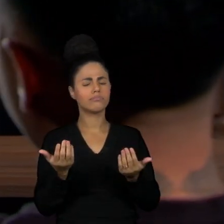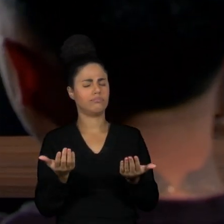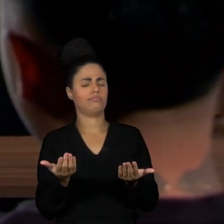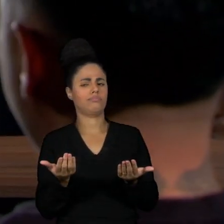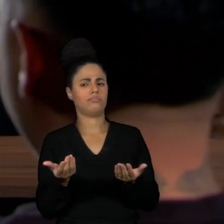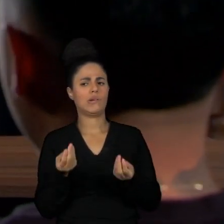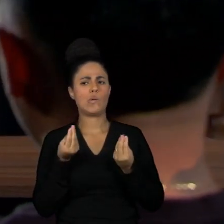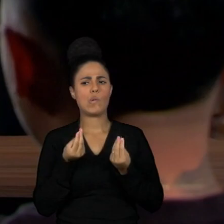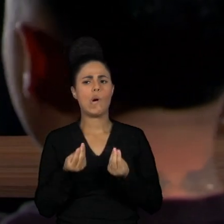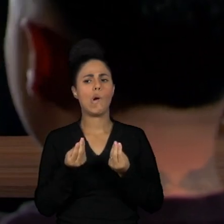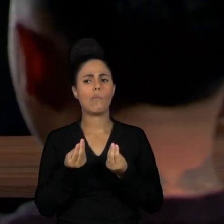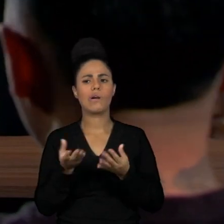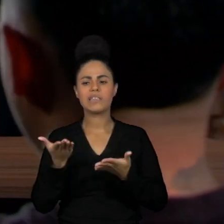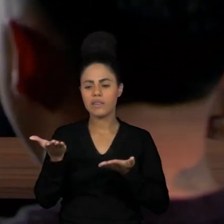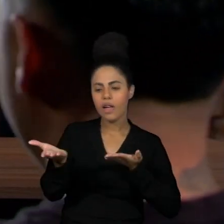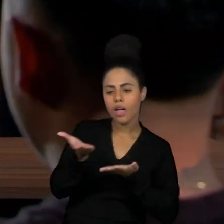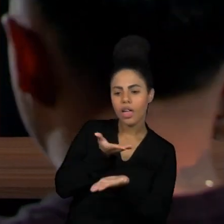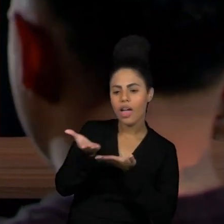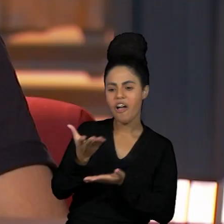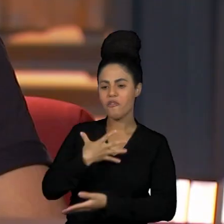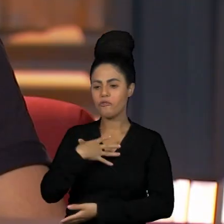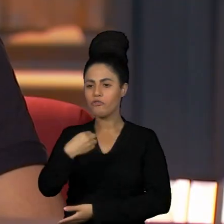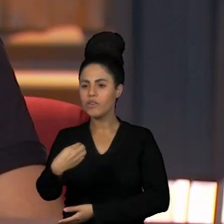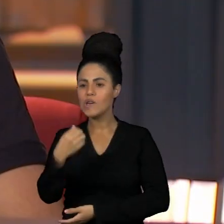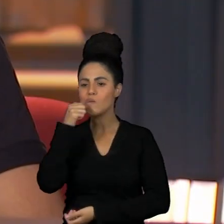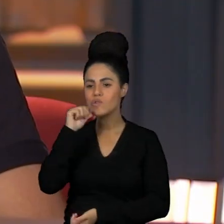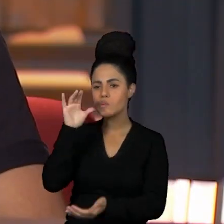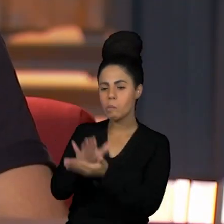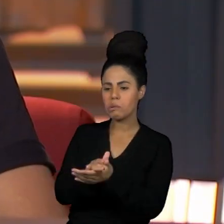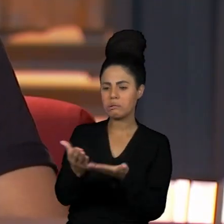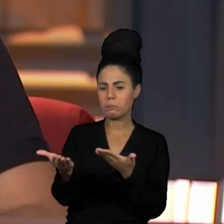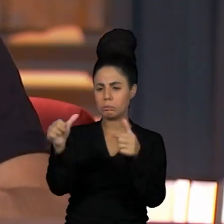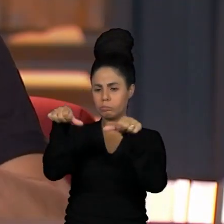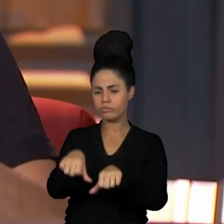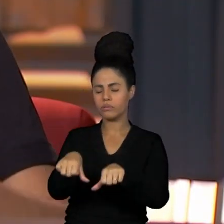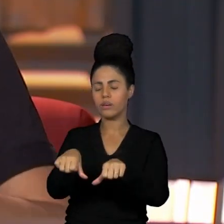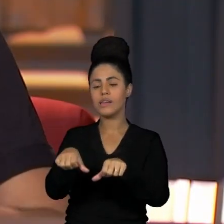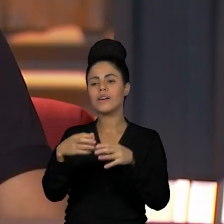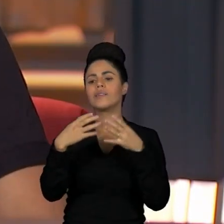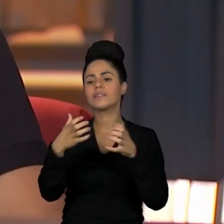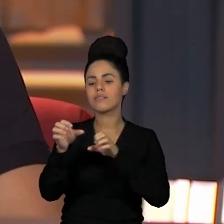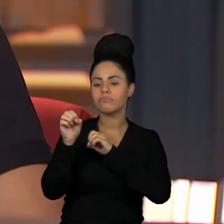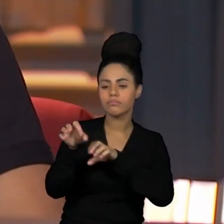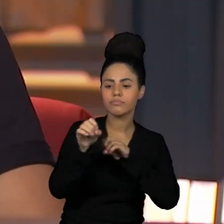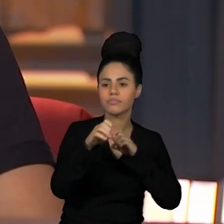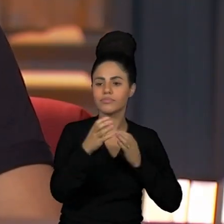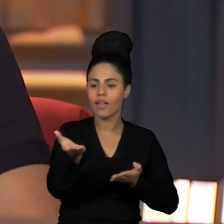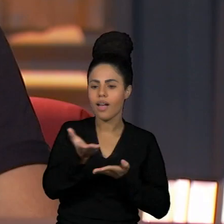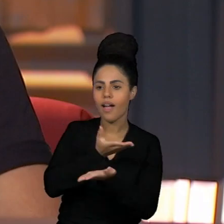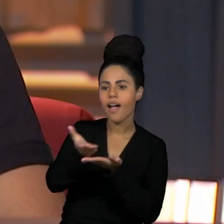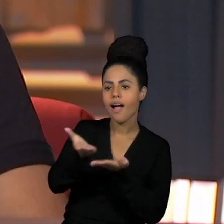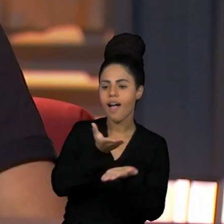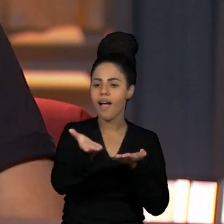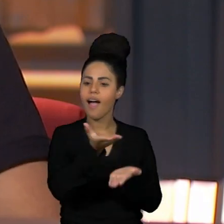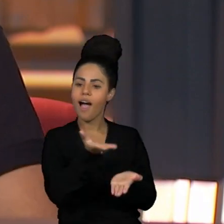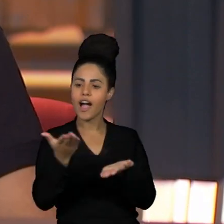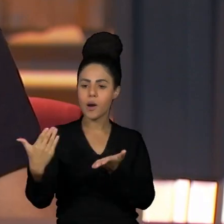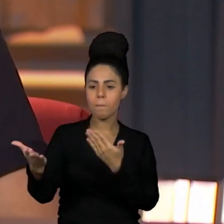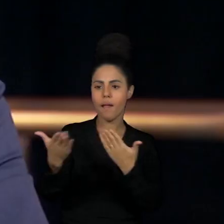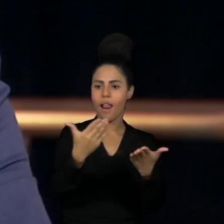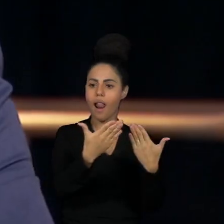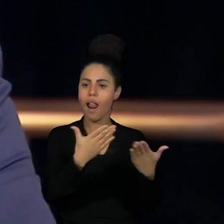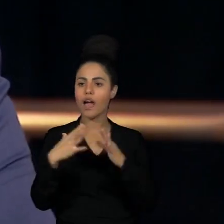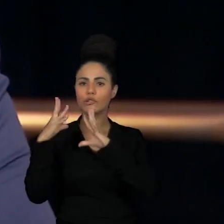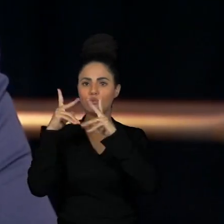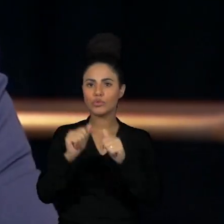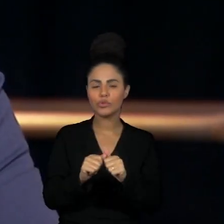com filho, com mulher, estava zoado. Tudo capotado. Então a gente quer trocar ideia sobre todas essas áreas. Eu tô achando que